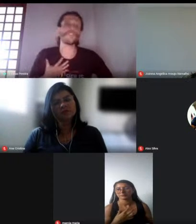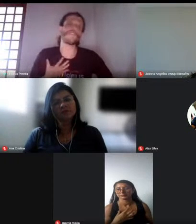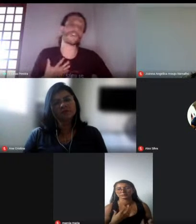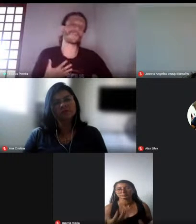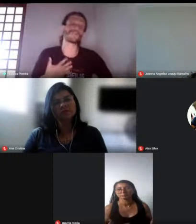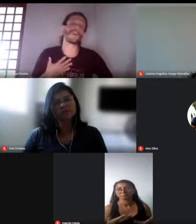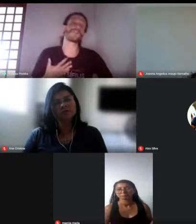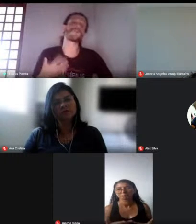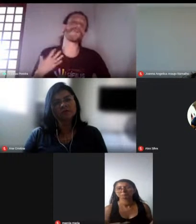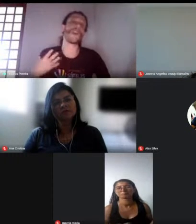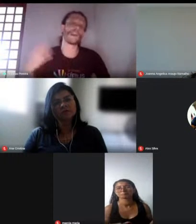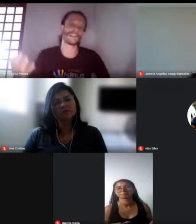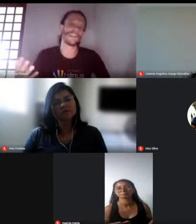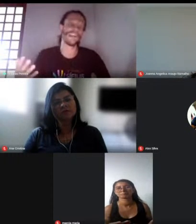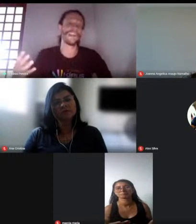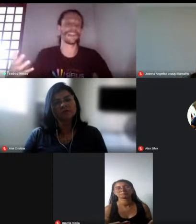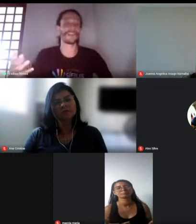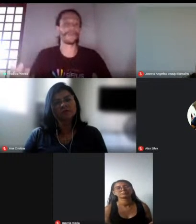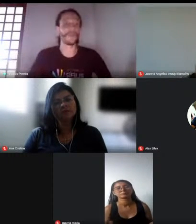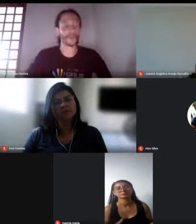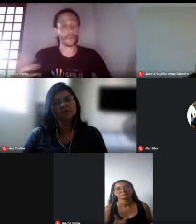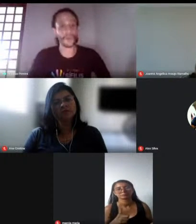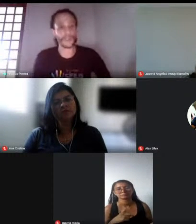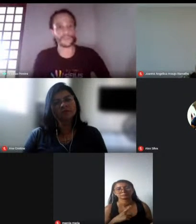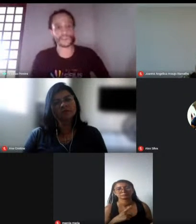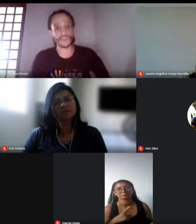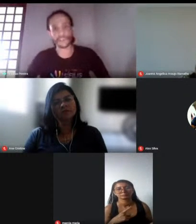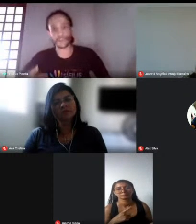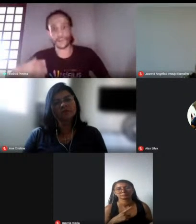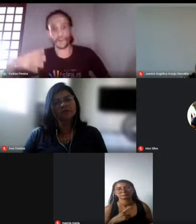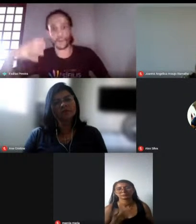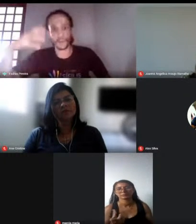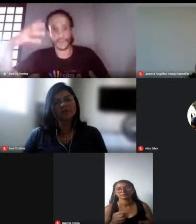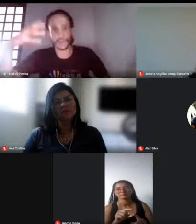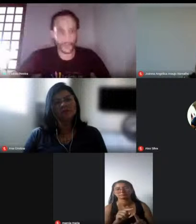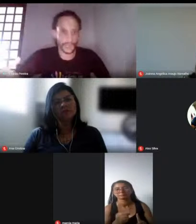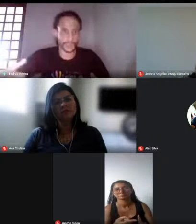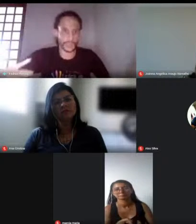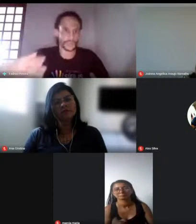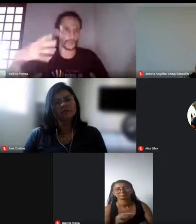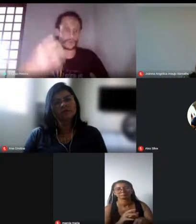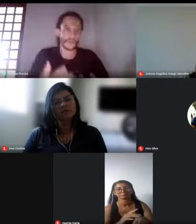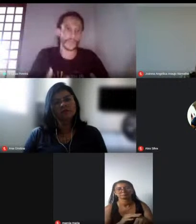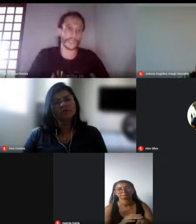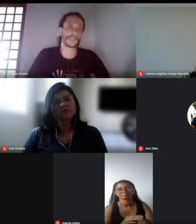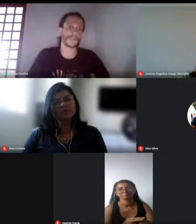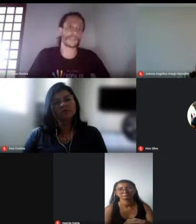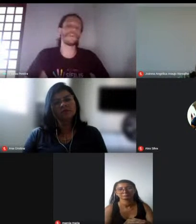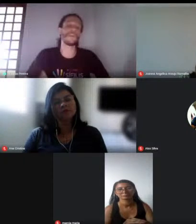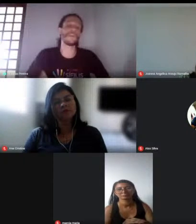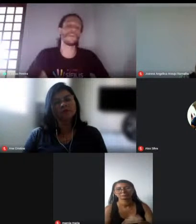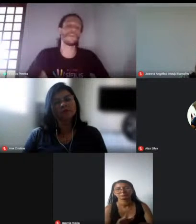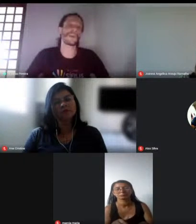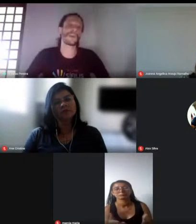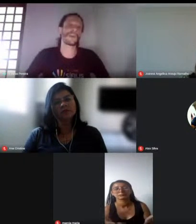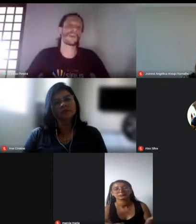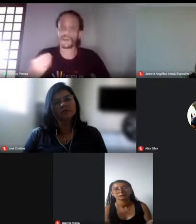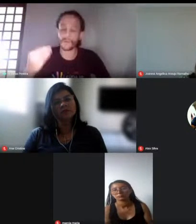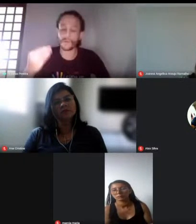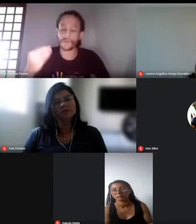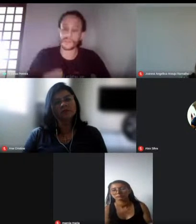né? Então, do lugar da vigilância epidemiológica, do lugar da gestão, do lugar da academia, quais são, né,